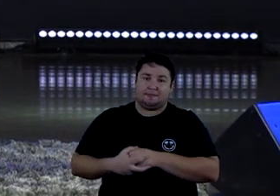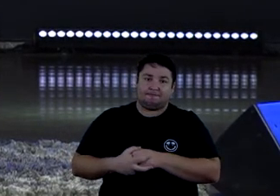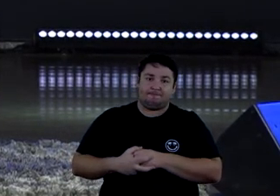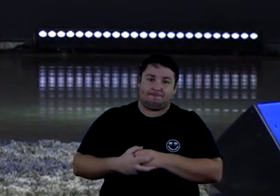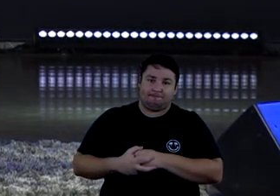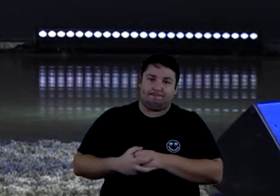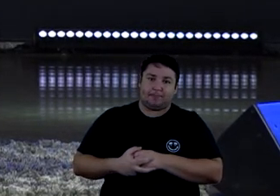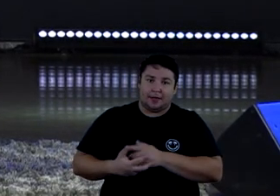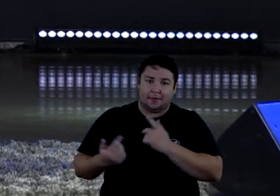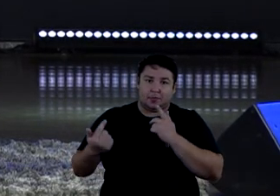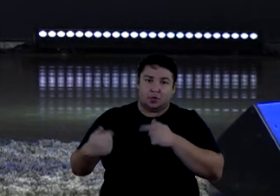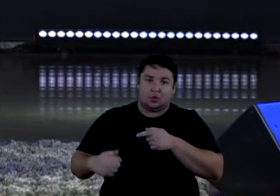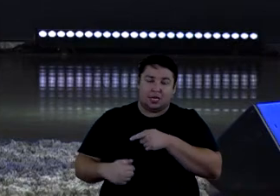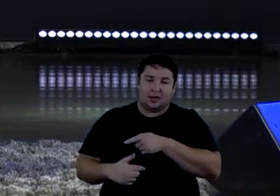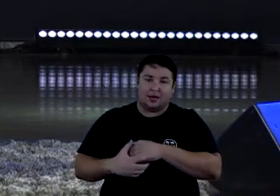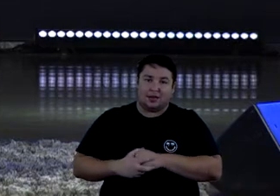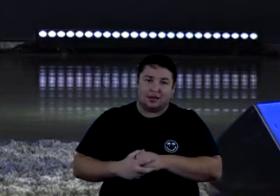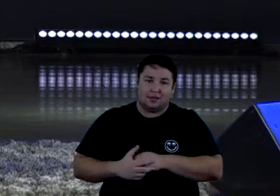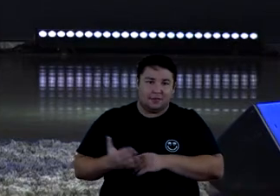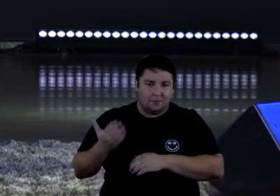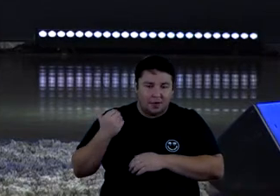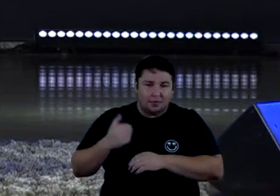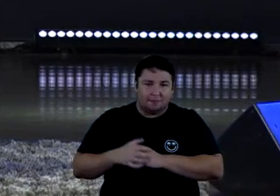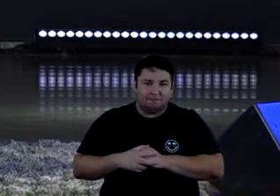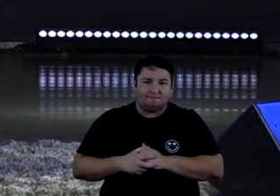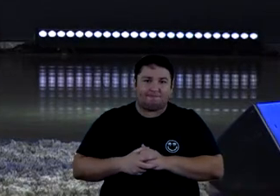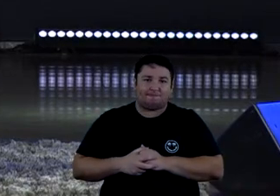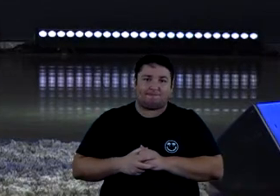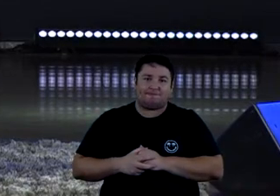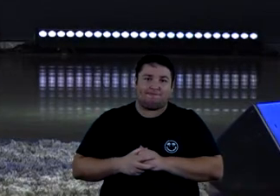Vamos contrariar o adestrado?